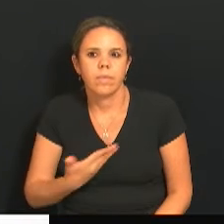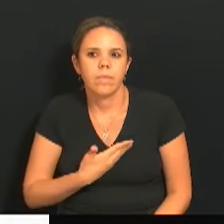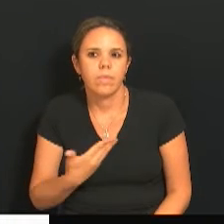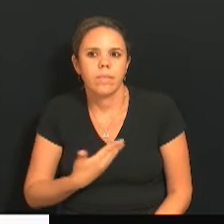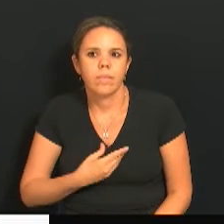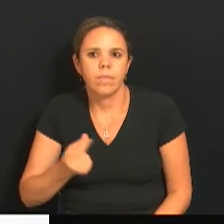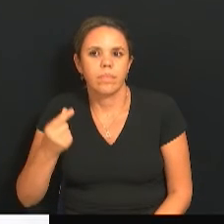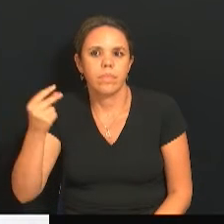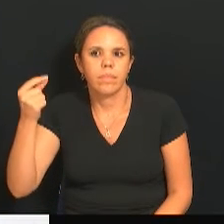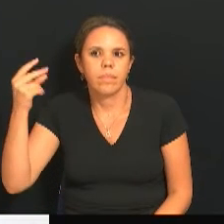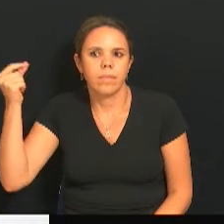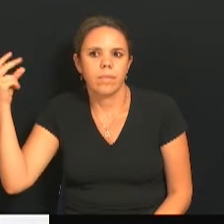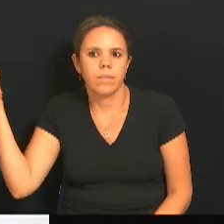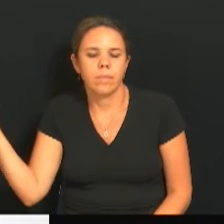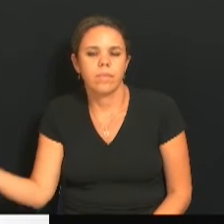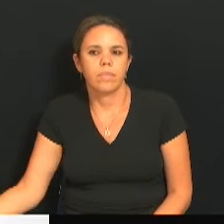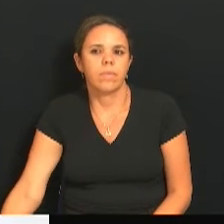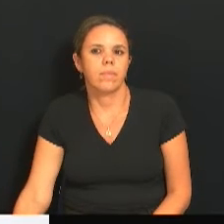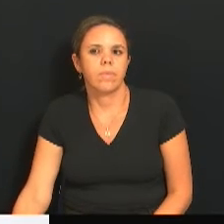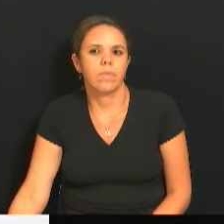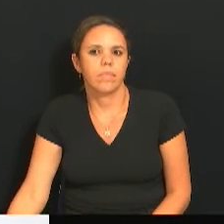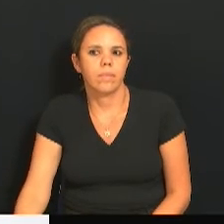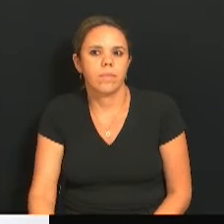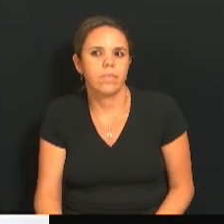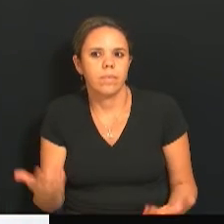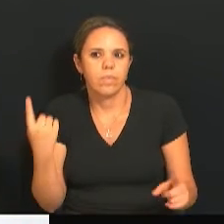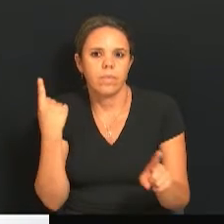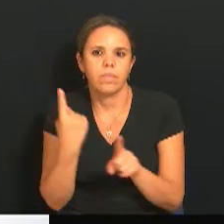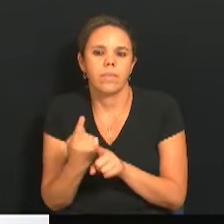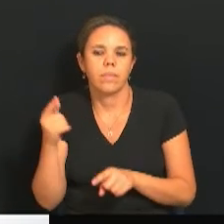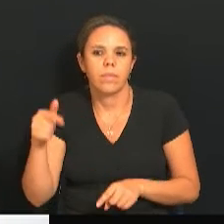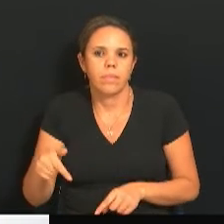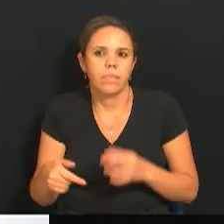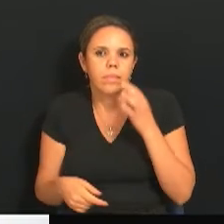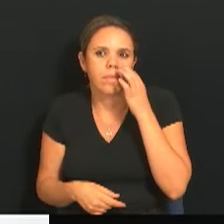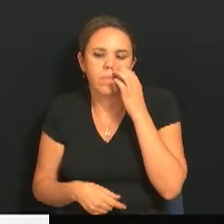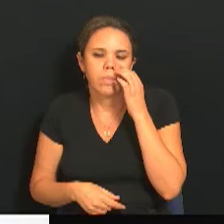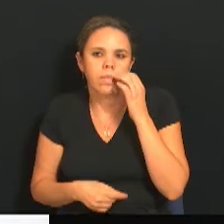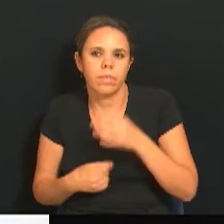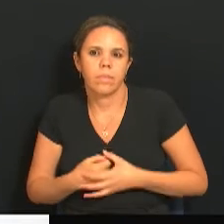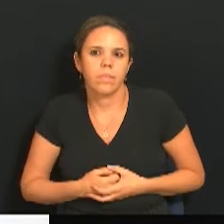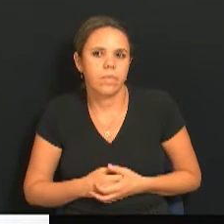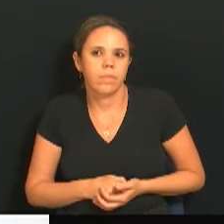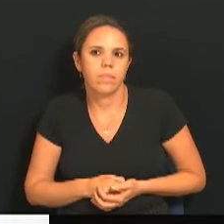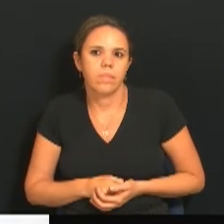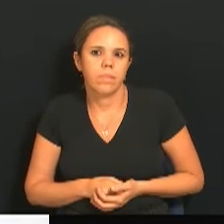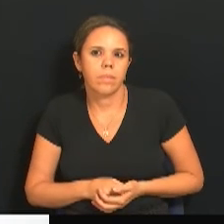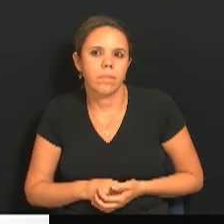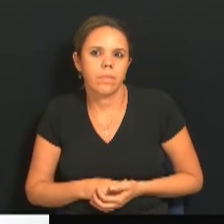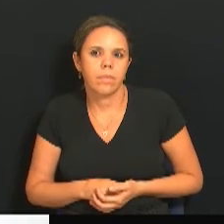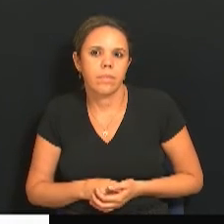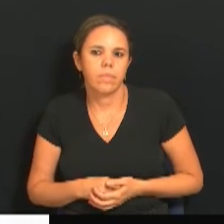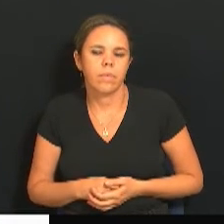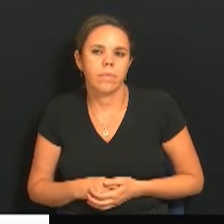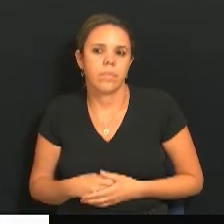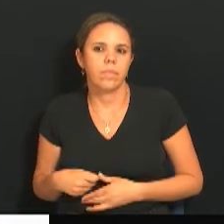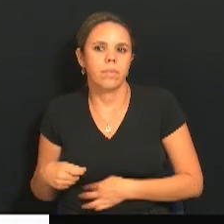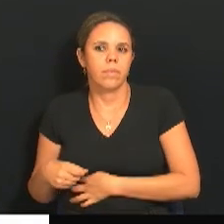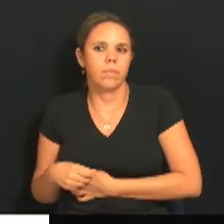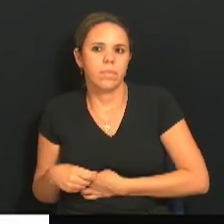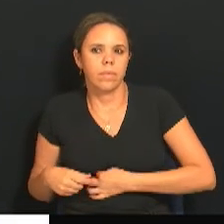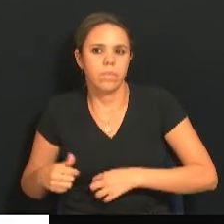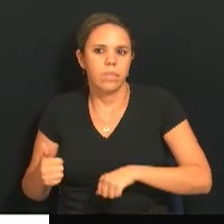longa data, né? A gente agora se encontrando nessas situações aí, eu sou nessa empreitada na Câmara